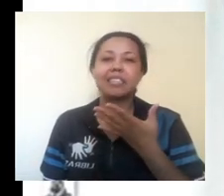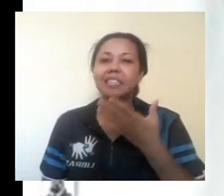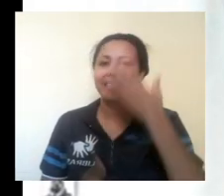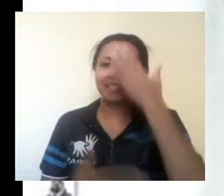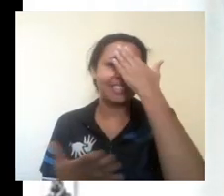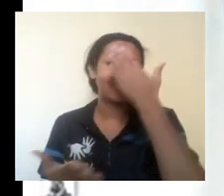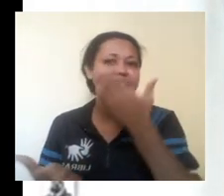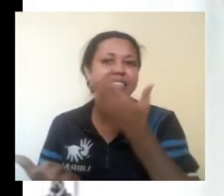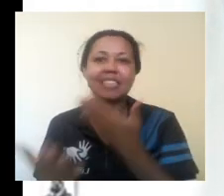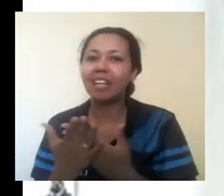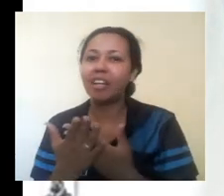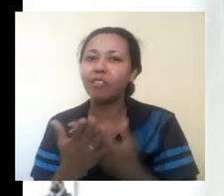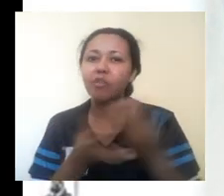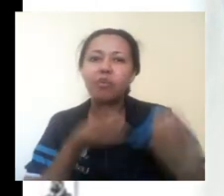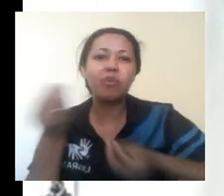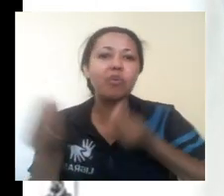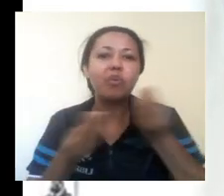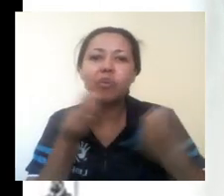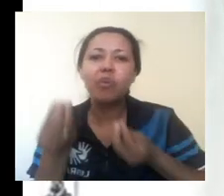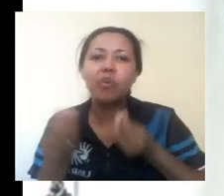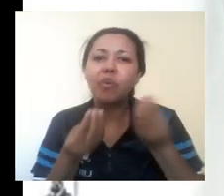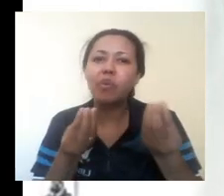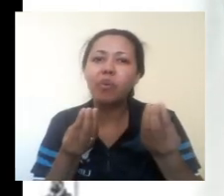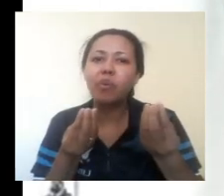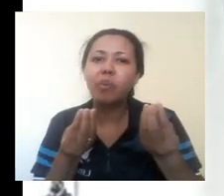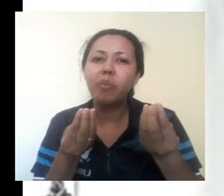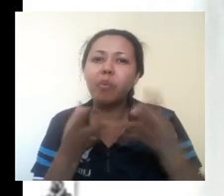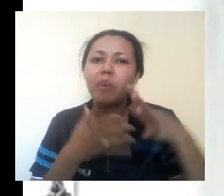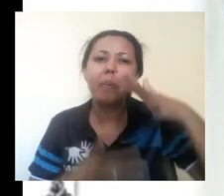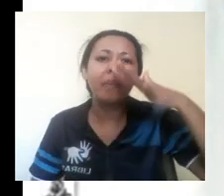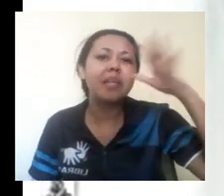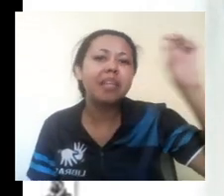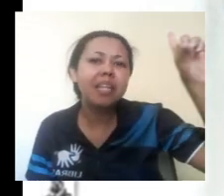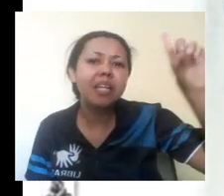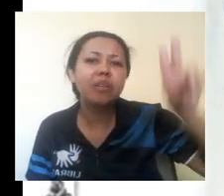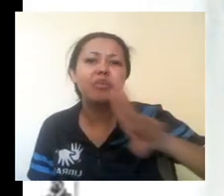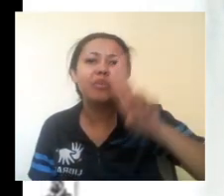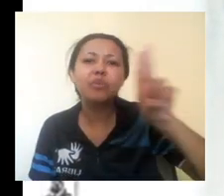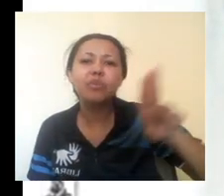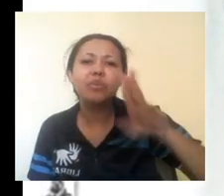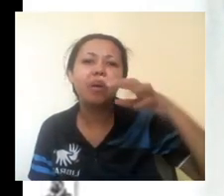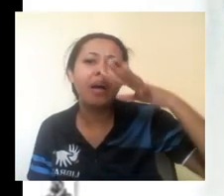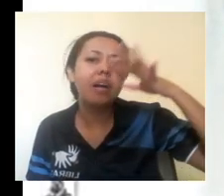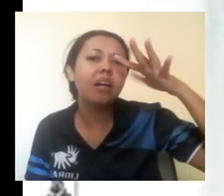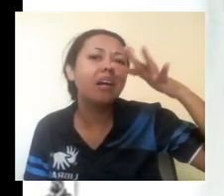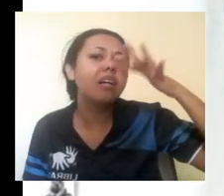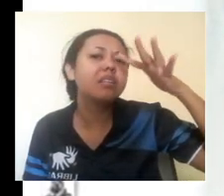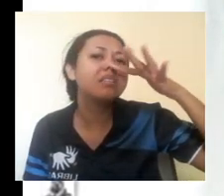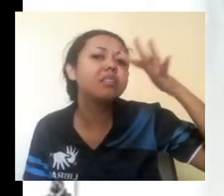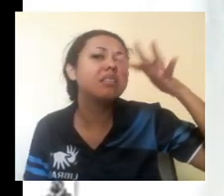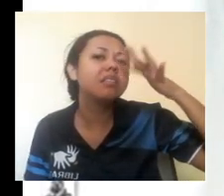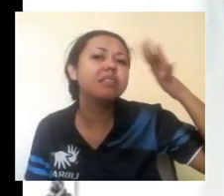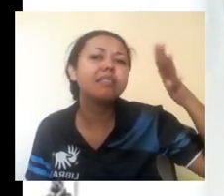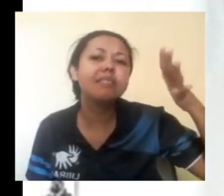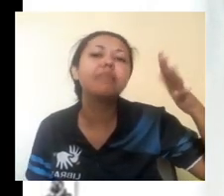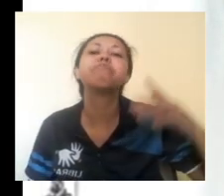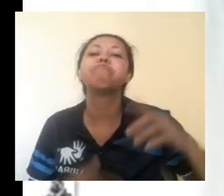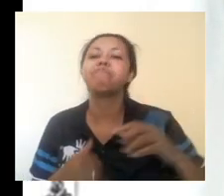Então, a gente já está encerrando, eu vou chamar a Anne já. E para encerrar, eu queria ler para vocês